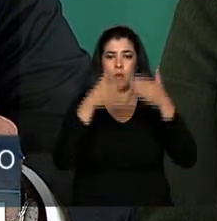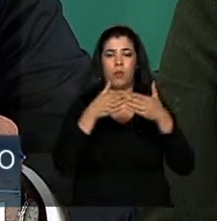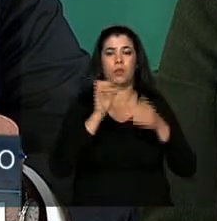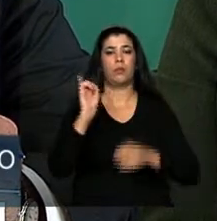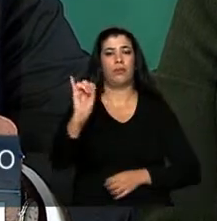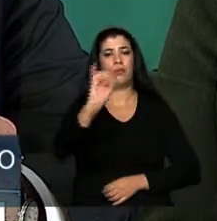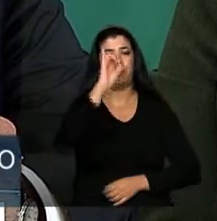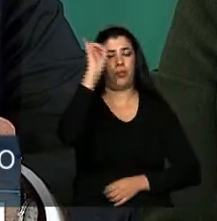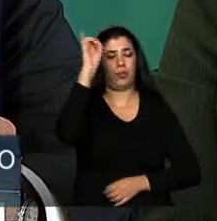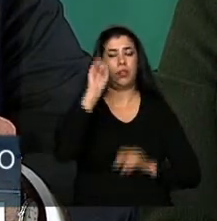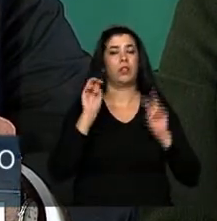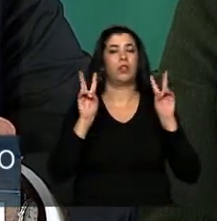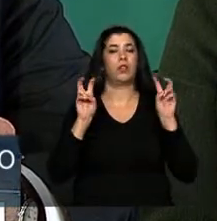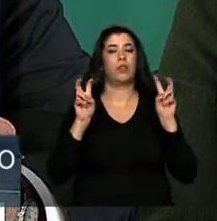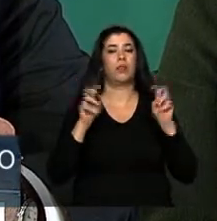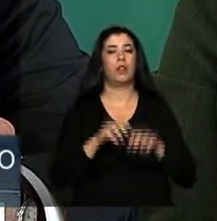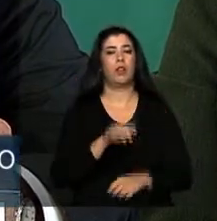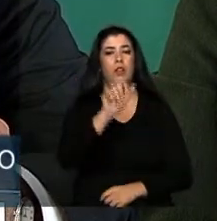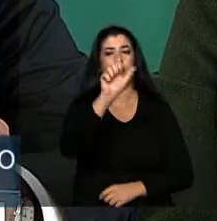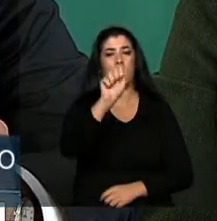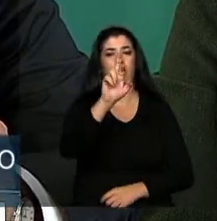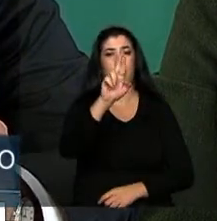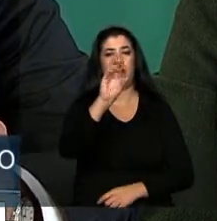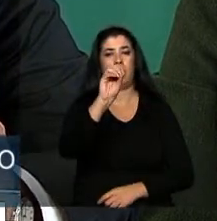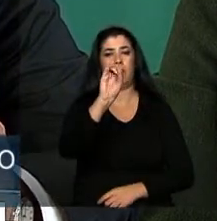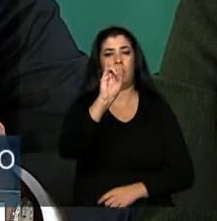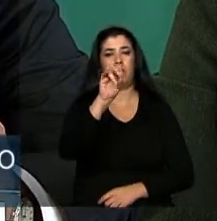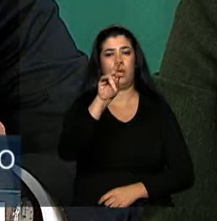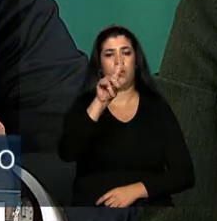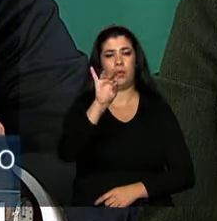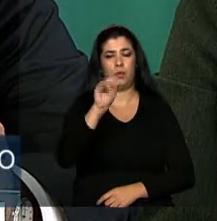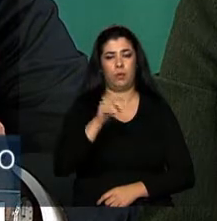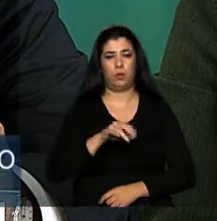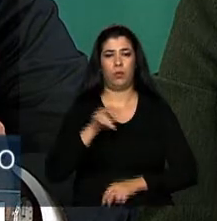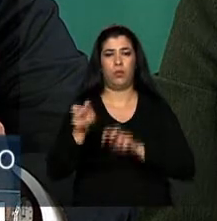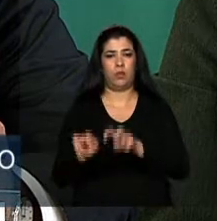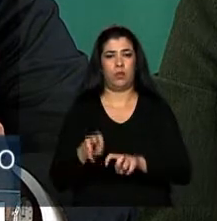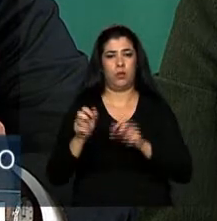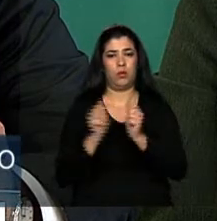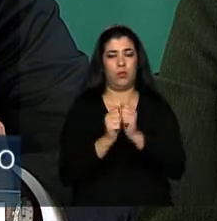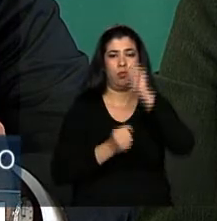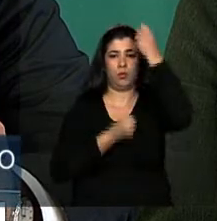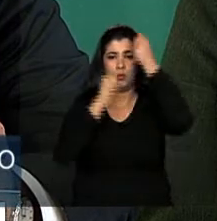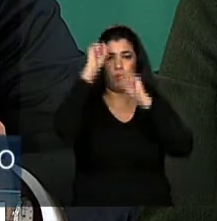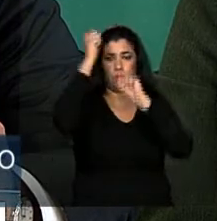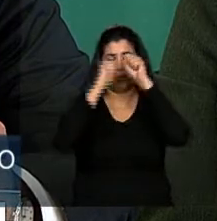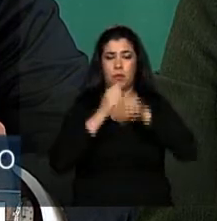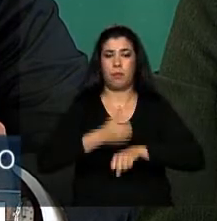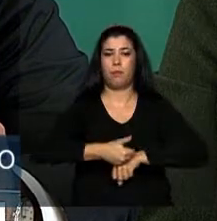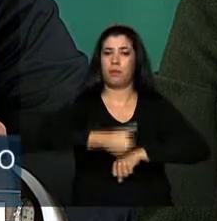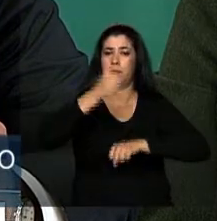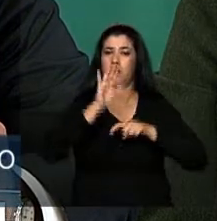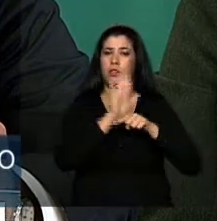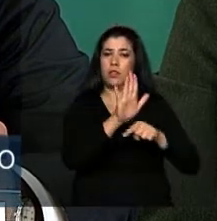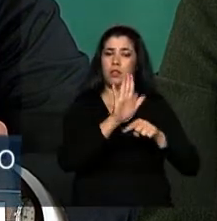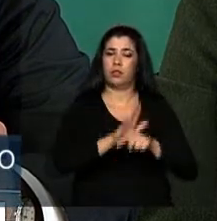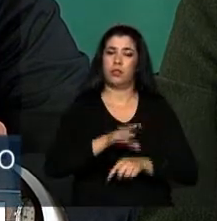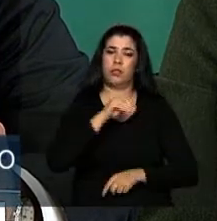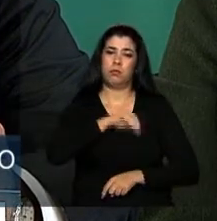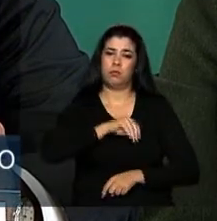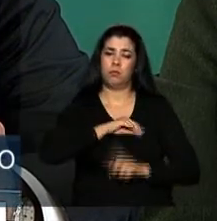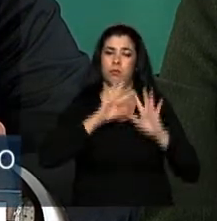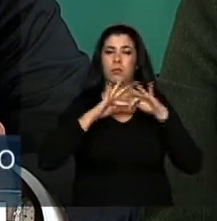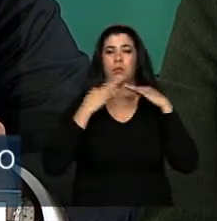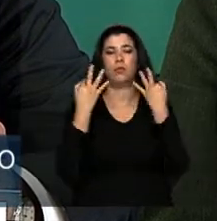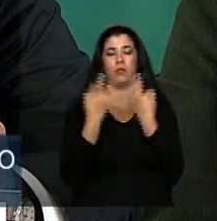da agroindústria familiar, como forma também de melhorar efetivamente a renda das famílias e